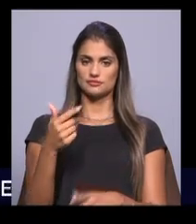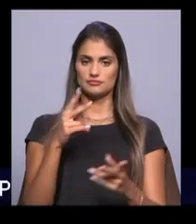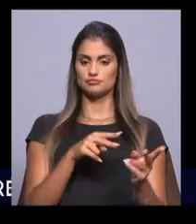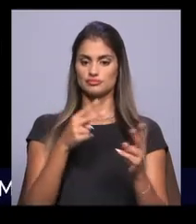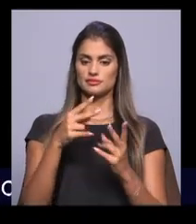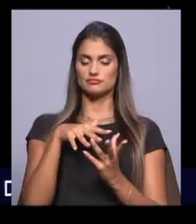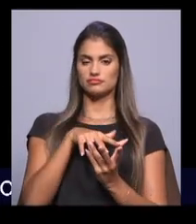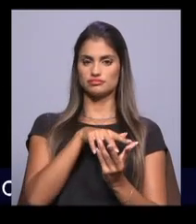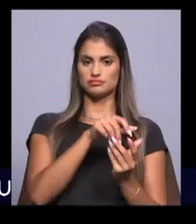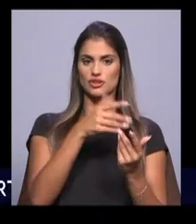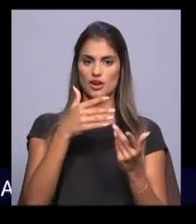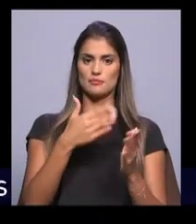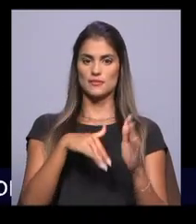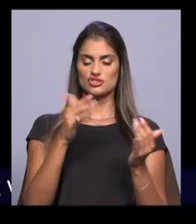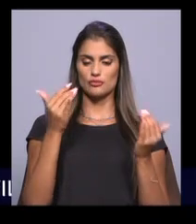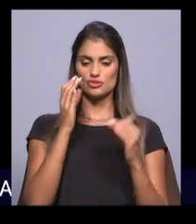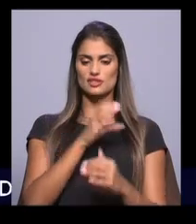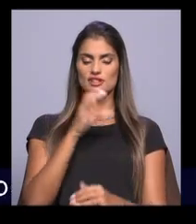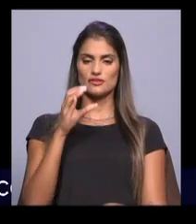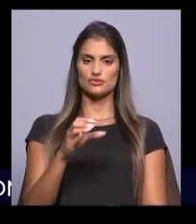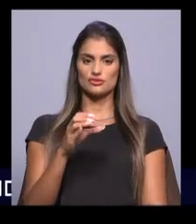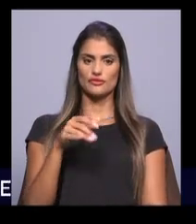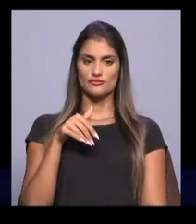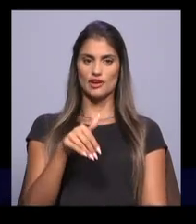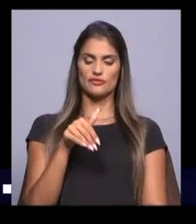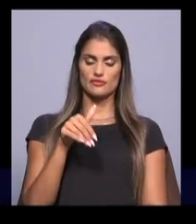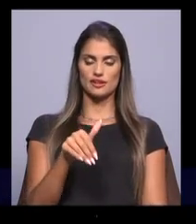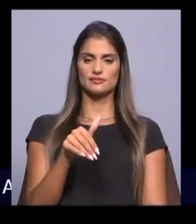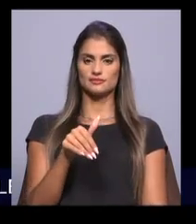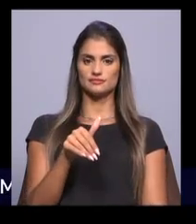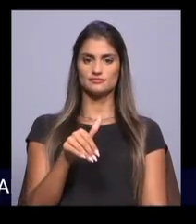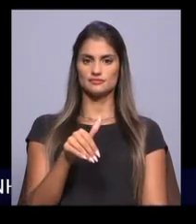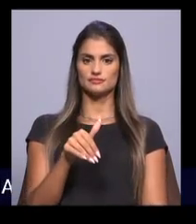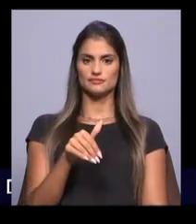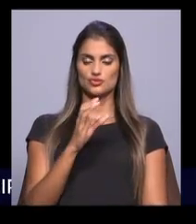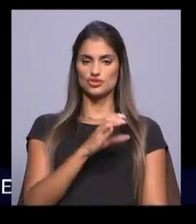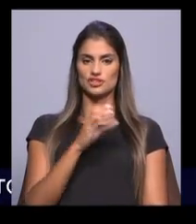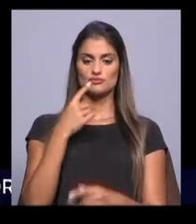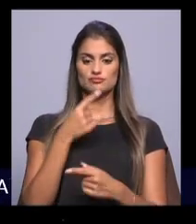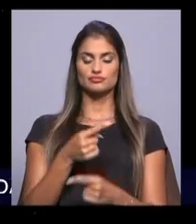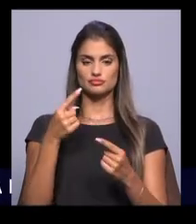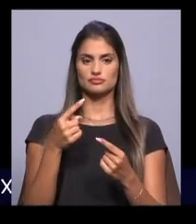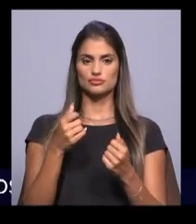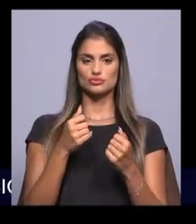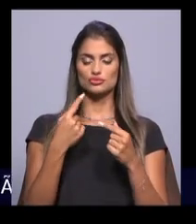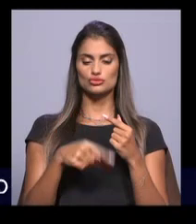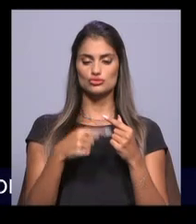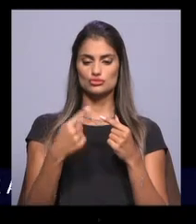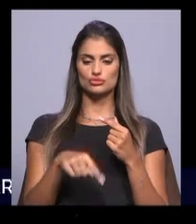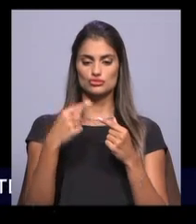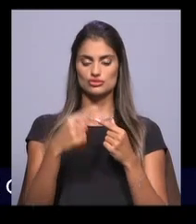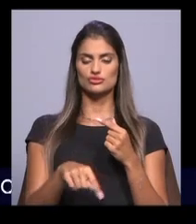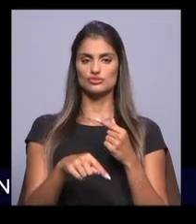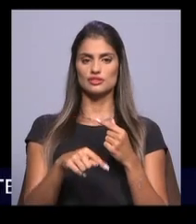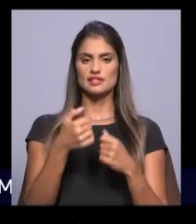Terra, precisamente, mais dados científicos que certamente vão fazer a maravilha dos cientistas. E sabes que todos os dias são pelo menos